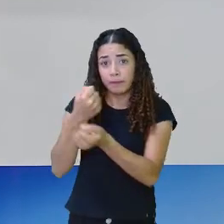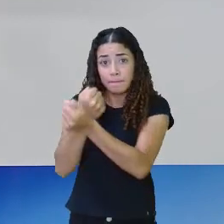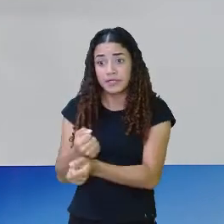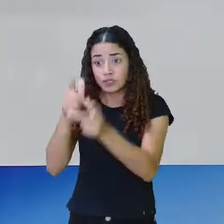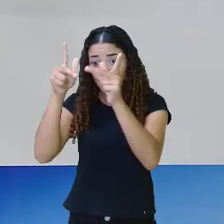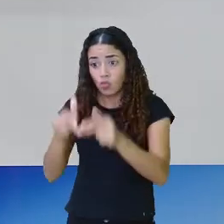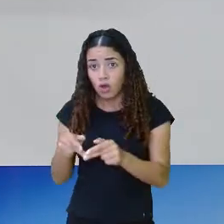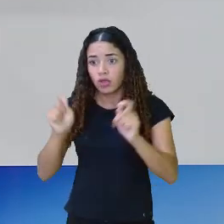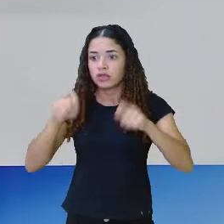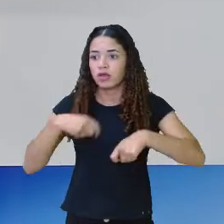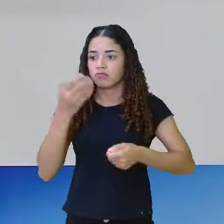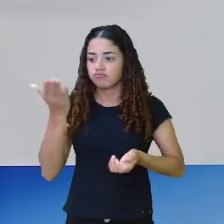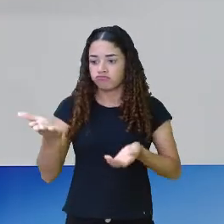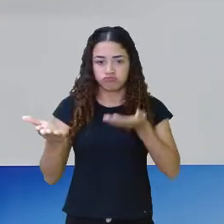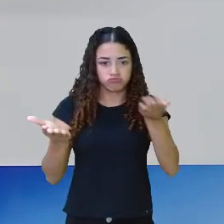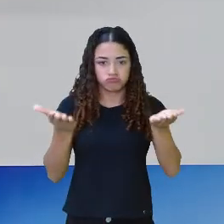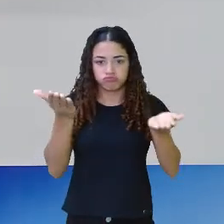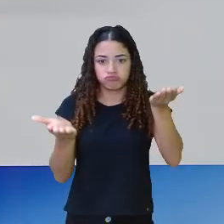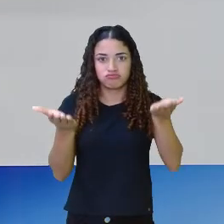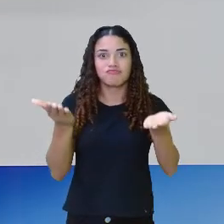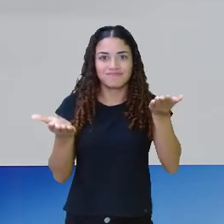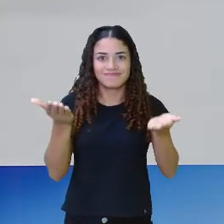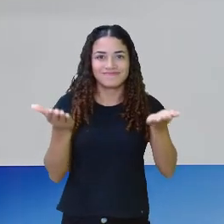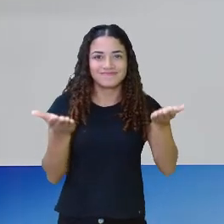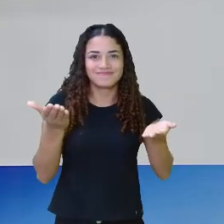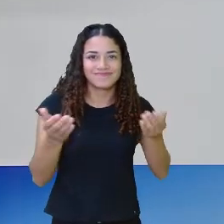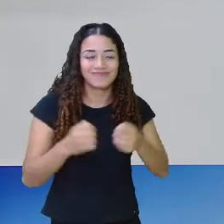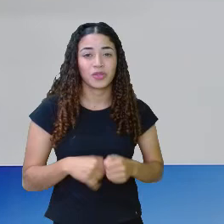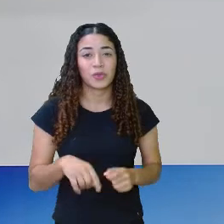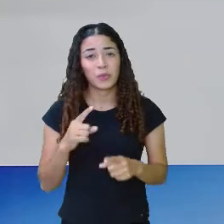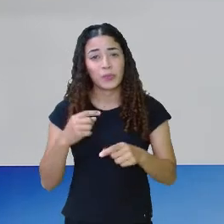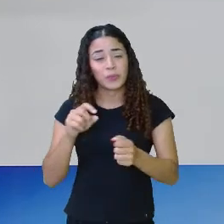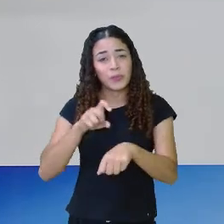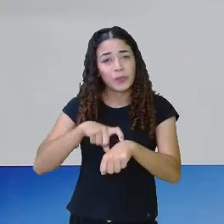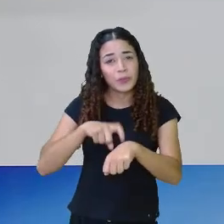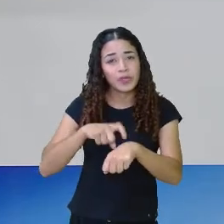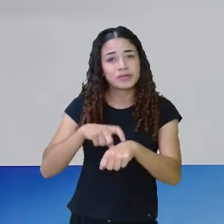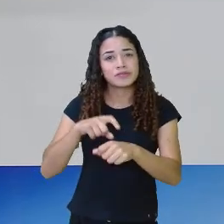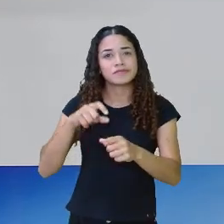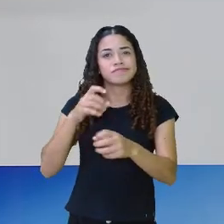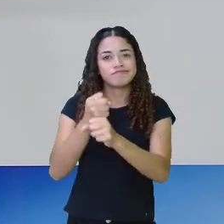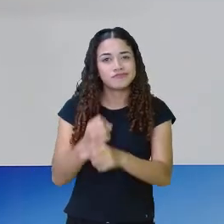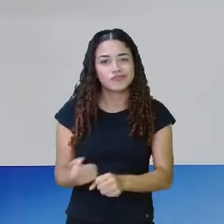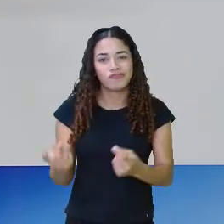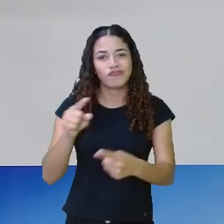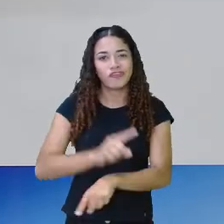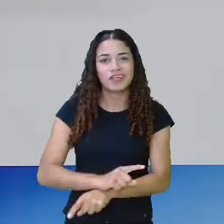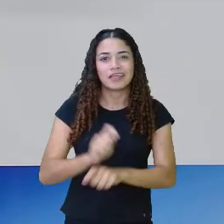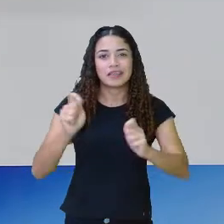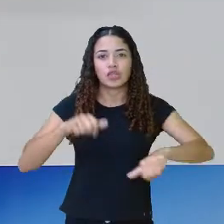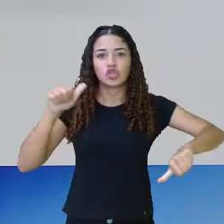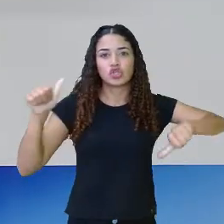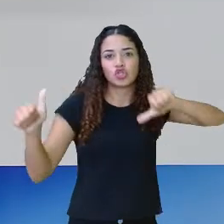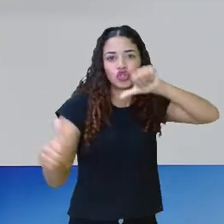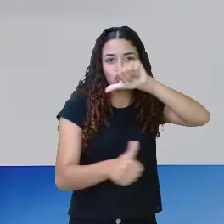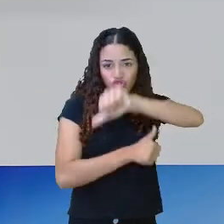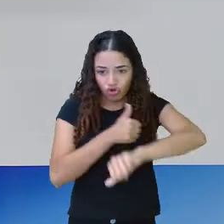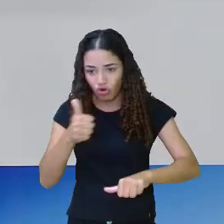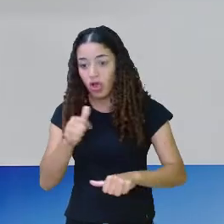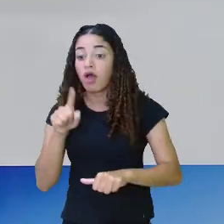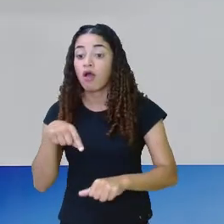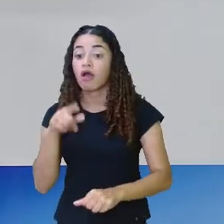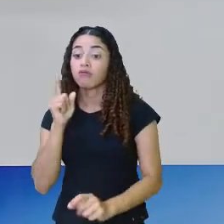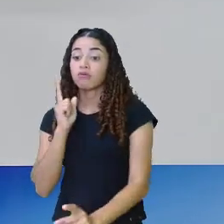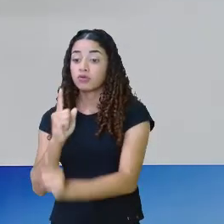peso. Quando a gente fala de operações inversas, a gente troca a operação e encontra o elemento